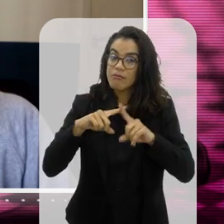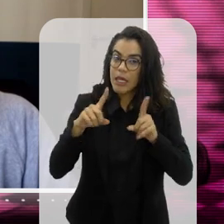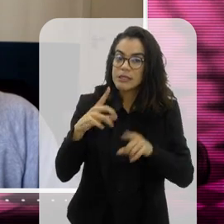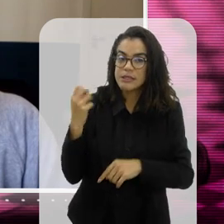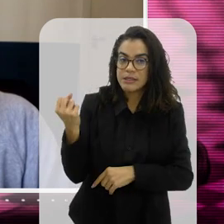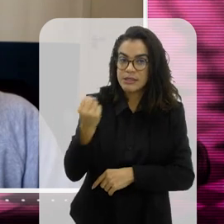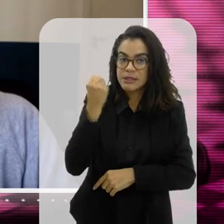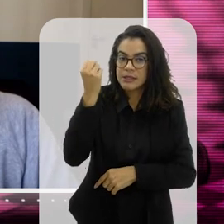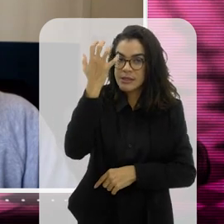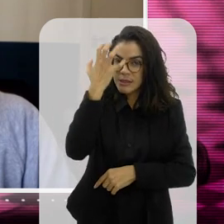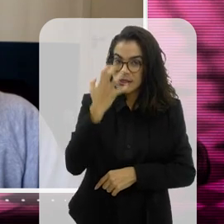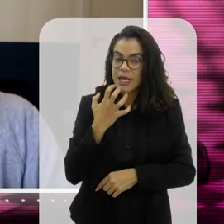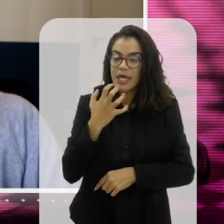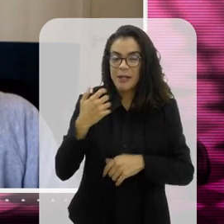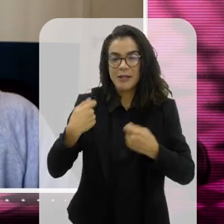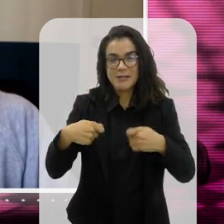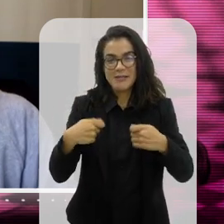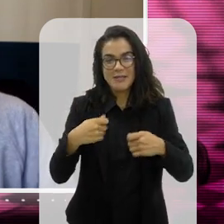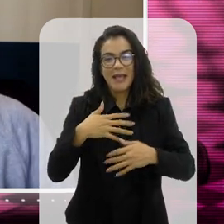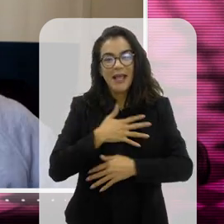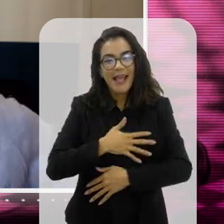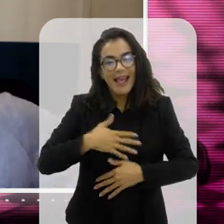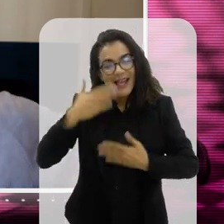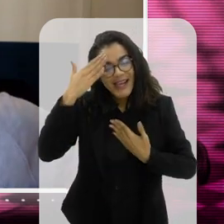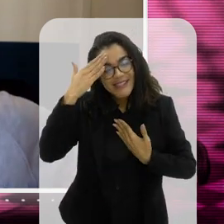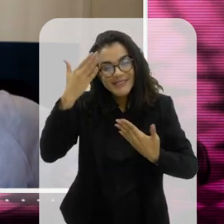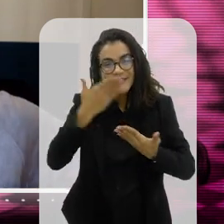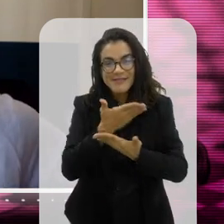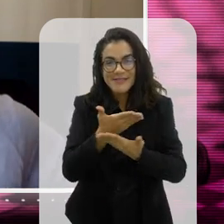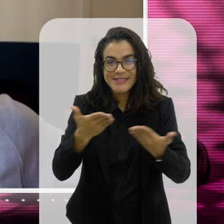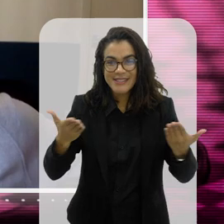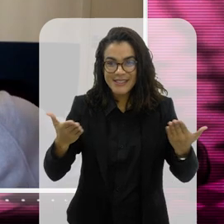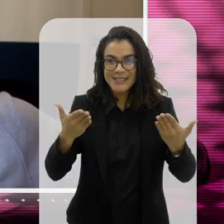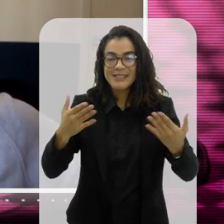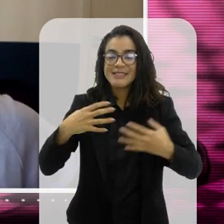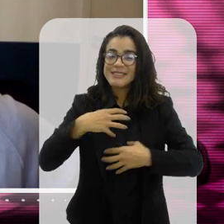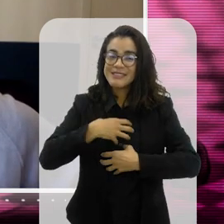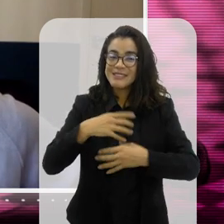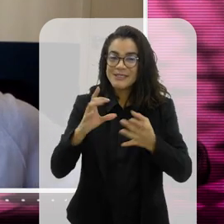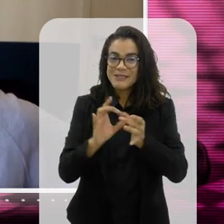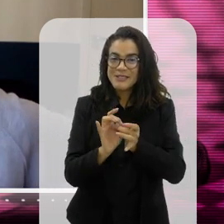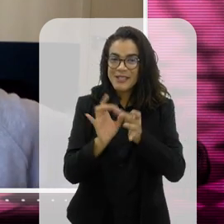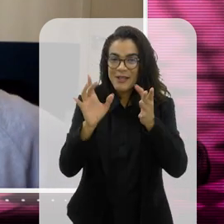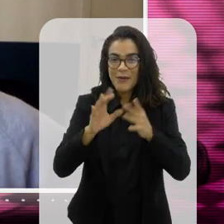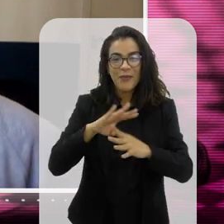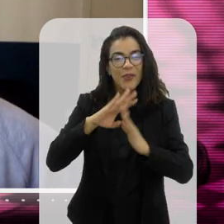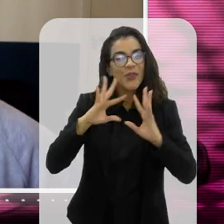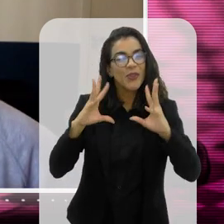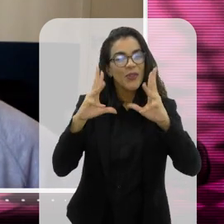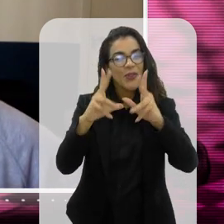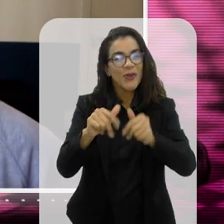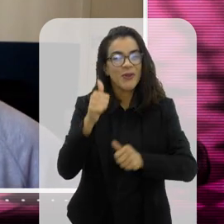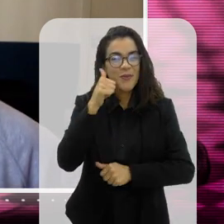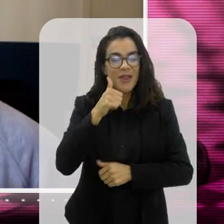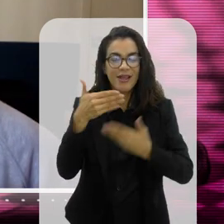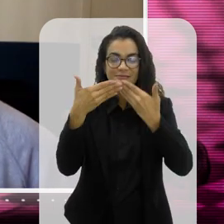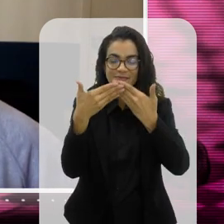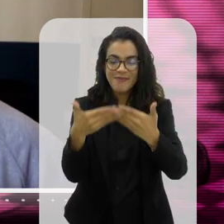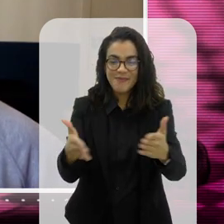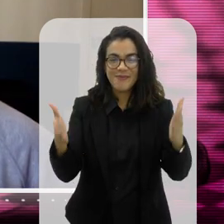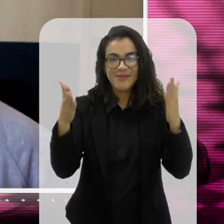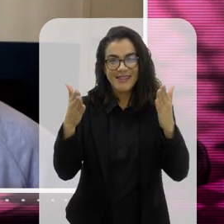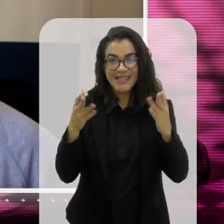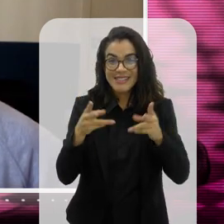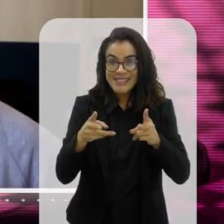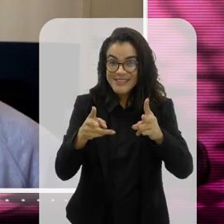muito tranquilo, mas muito sério e muito necessário. Gostaria de agradecer vocês mais uma vez e sintam-se à vontade. Toda mulher está